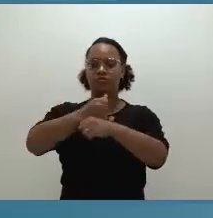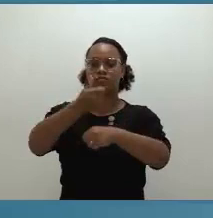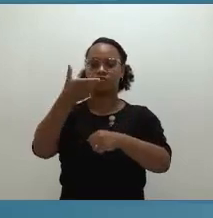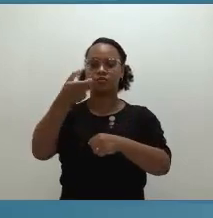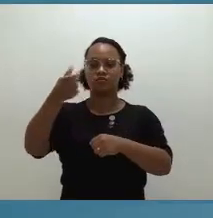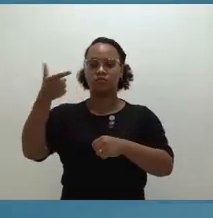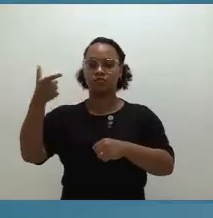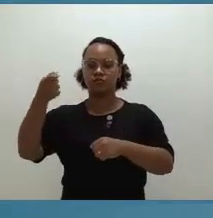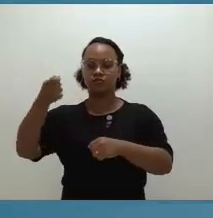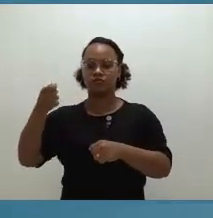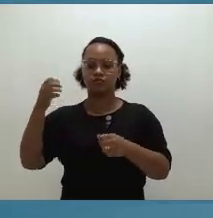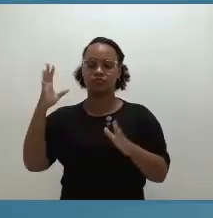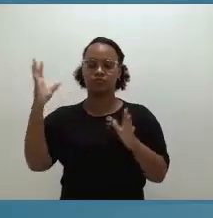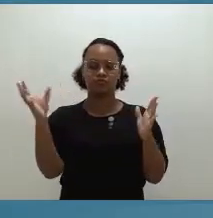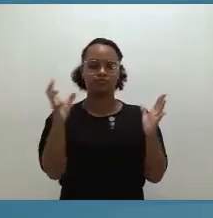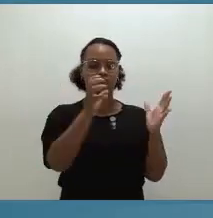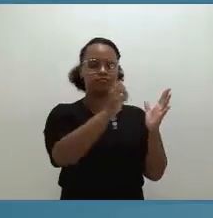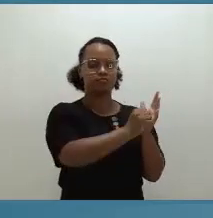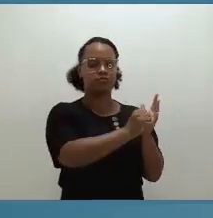publicado em